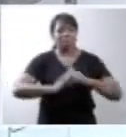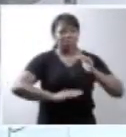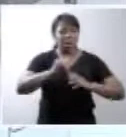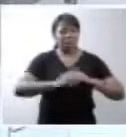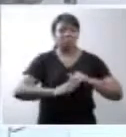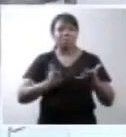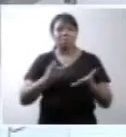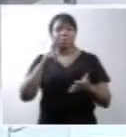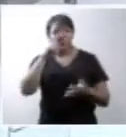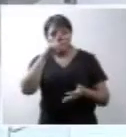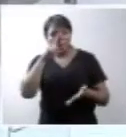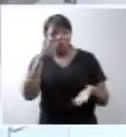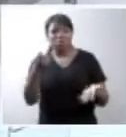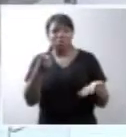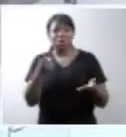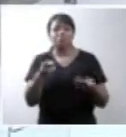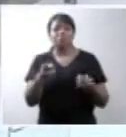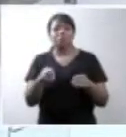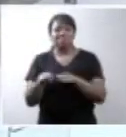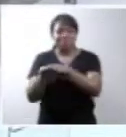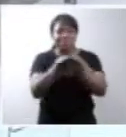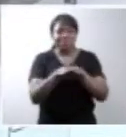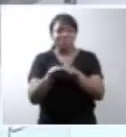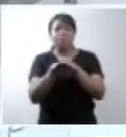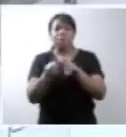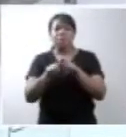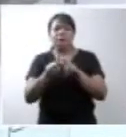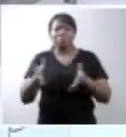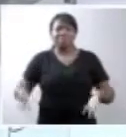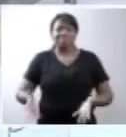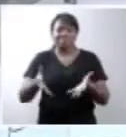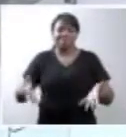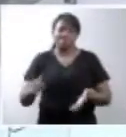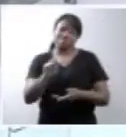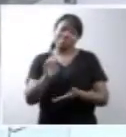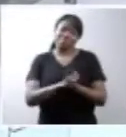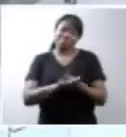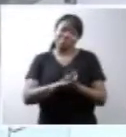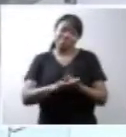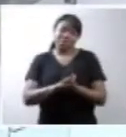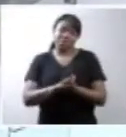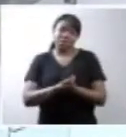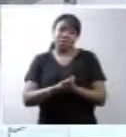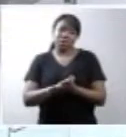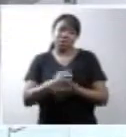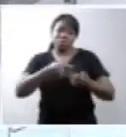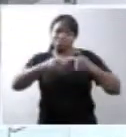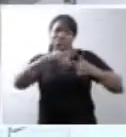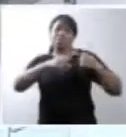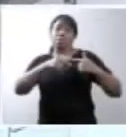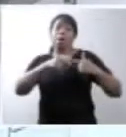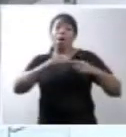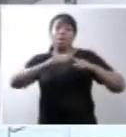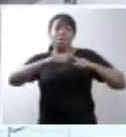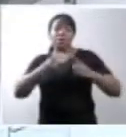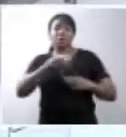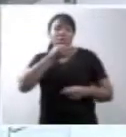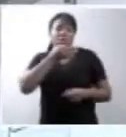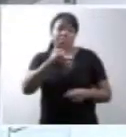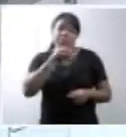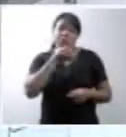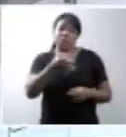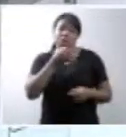perigosamente próxima, esta sim, da eugenia, não nos mobiliza e não nos revolta? Na nossa